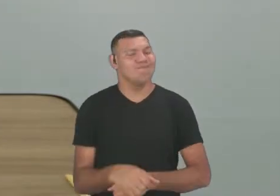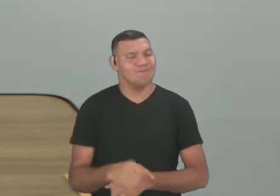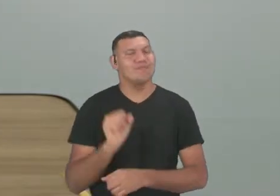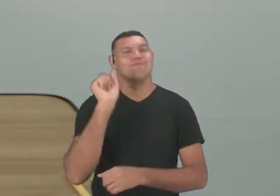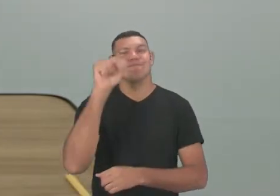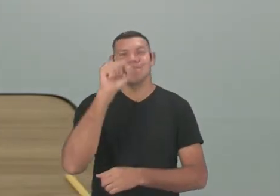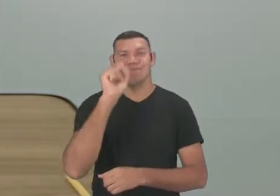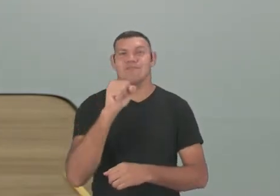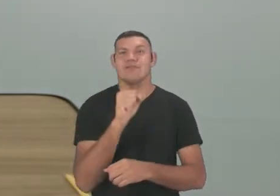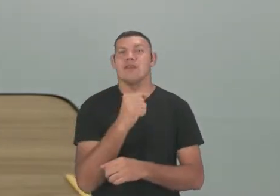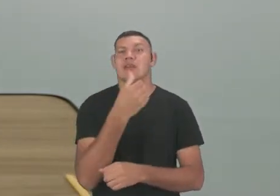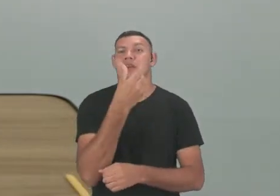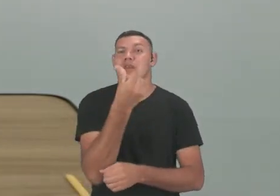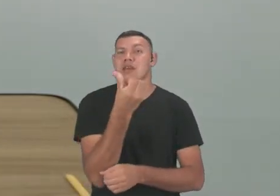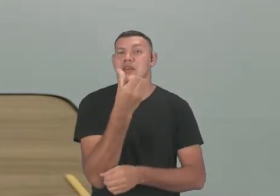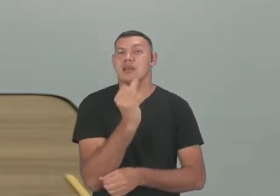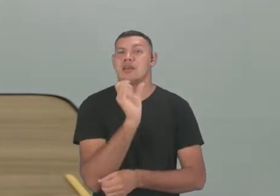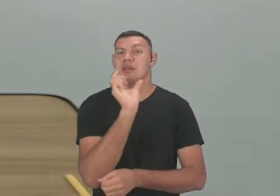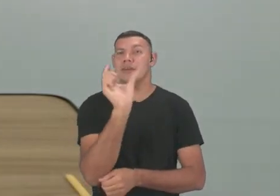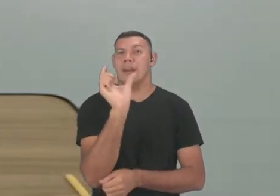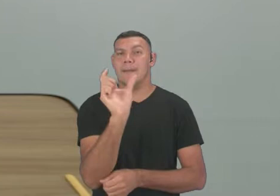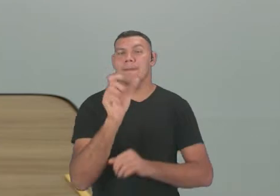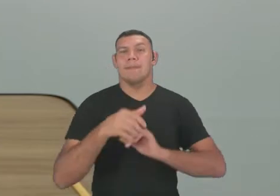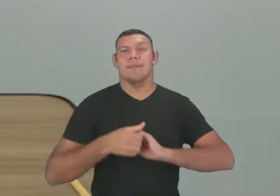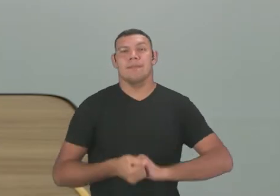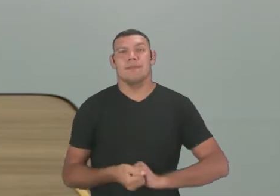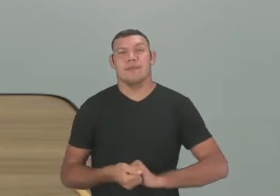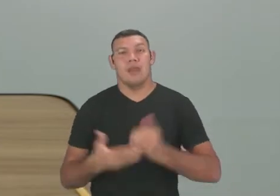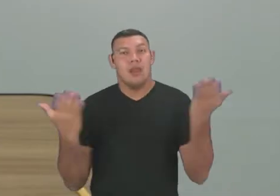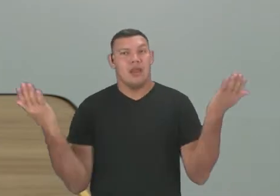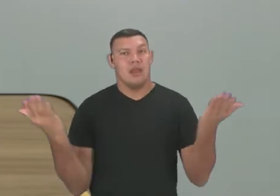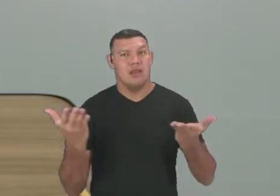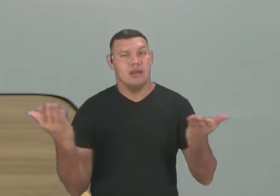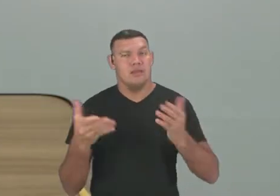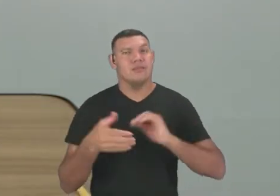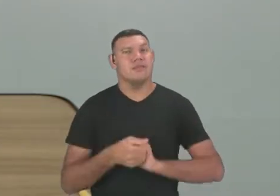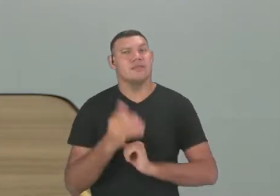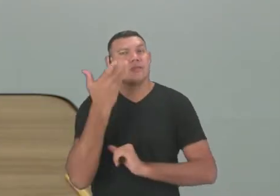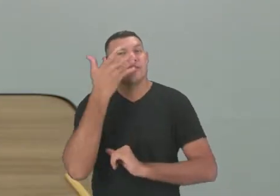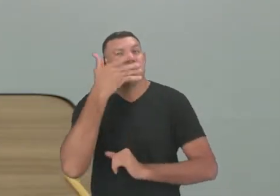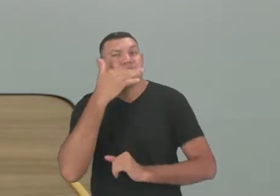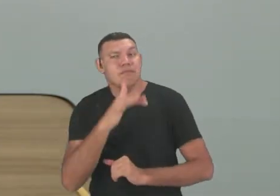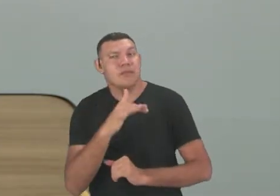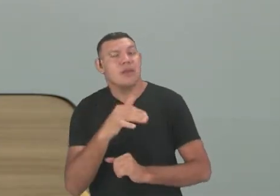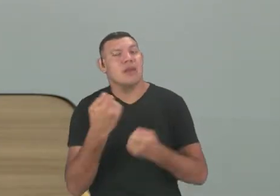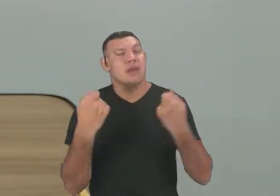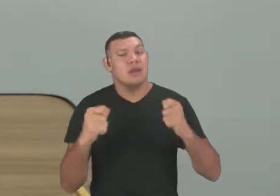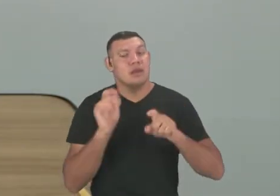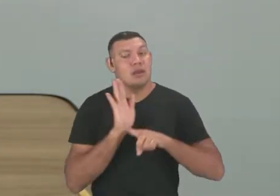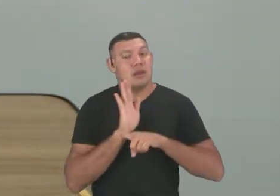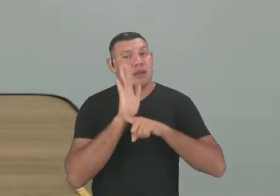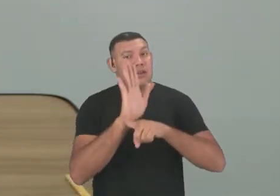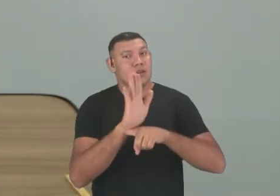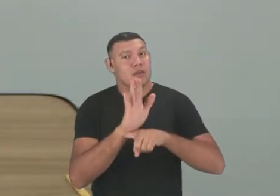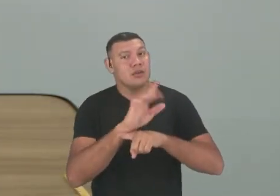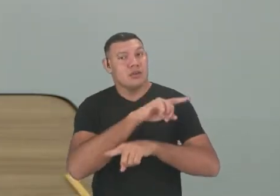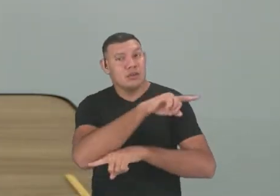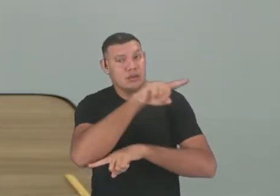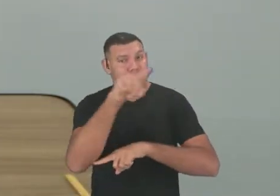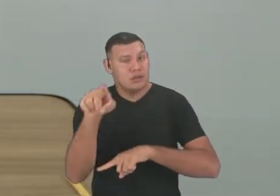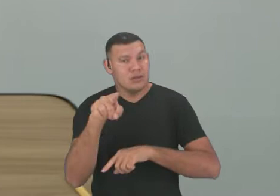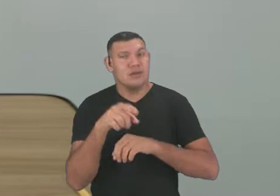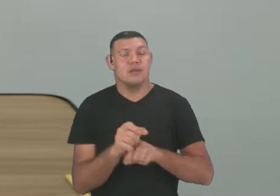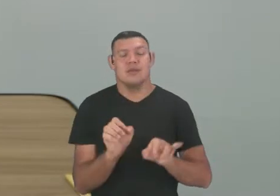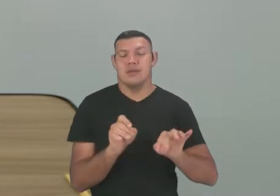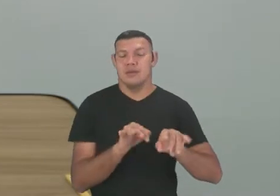isso mesmo 16 palavras agora crianças eu vou precisar da ajuda de vocês eu